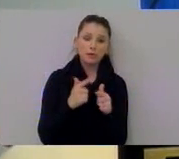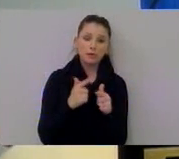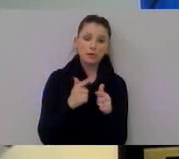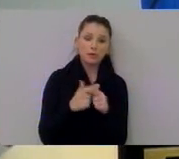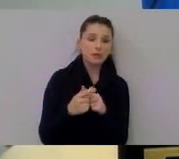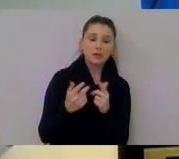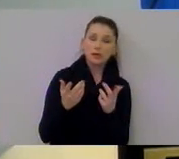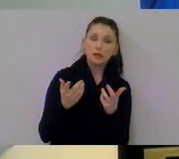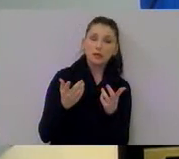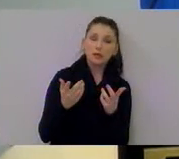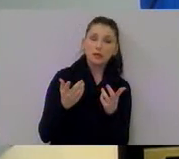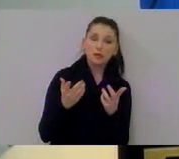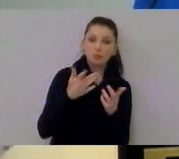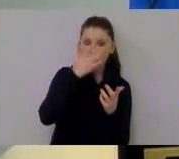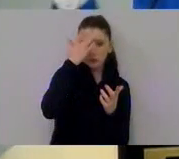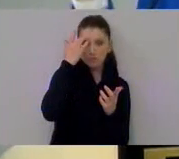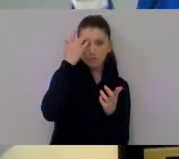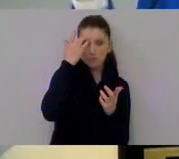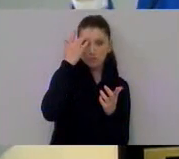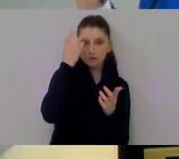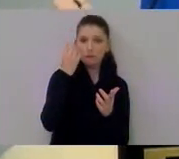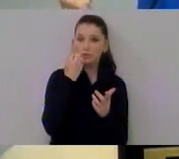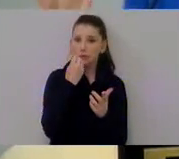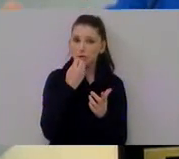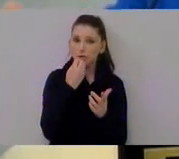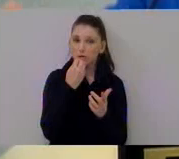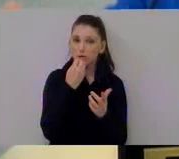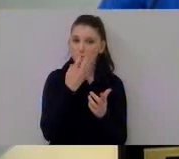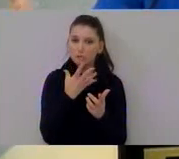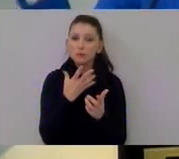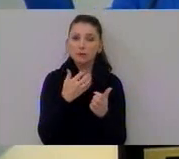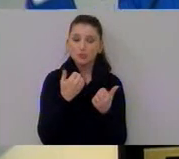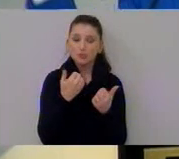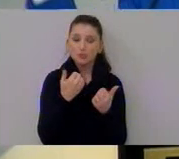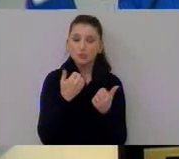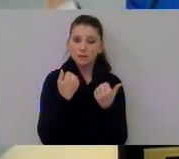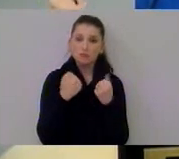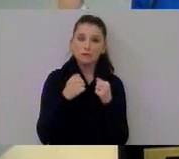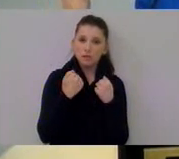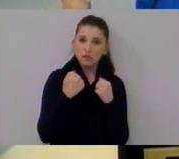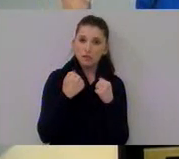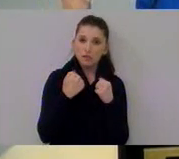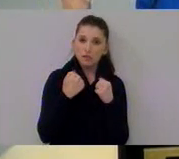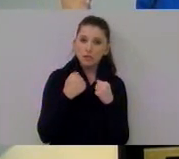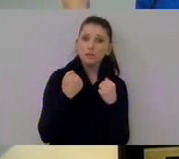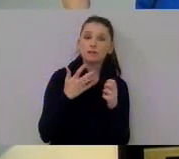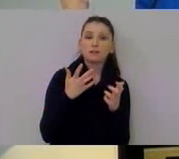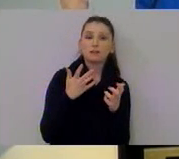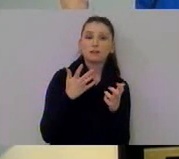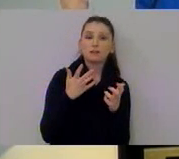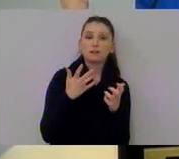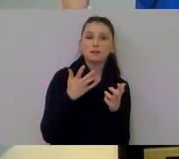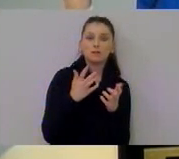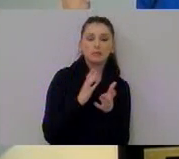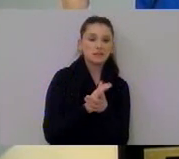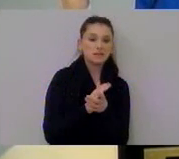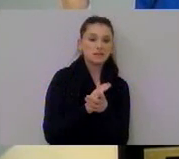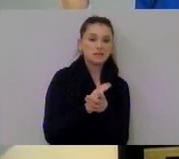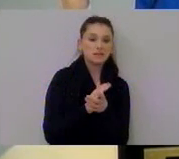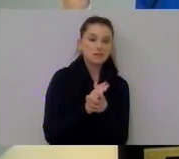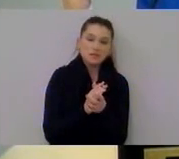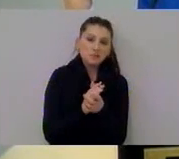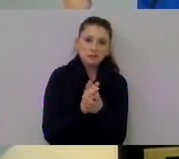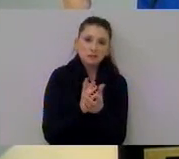vão ocupar. E de repente, se a gente fica do lado de cá, a gente